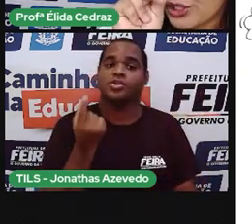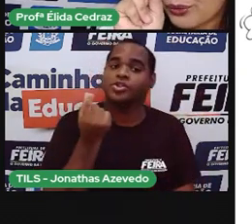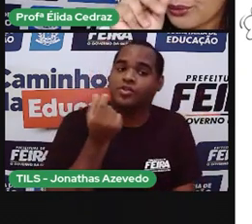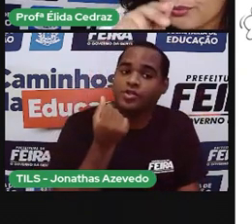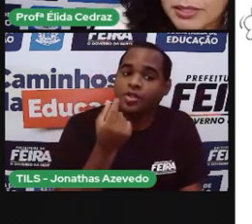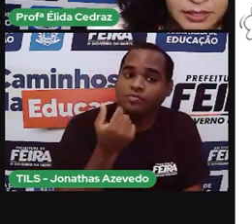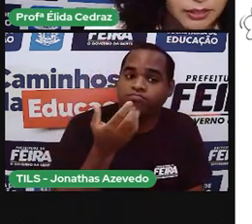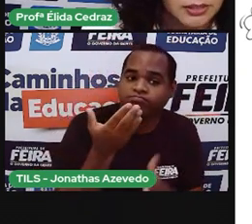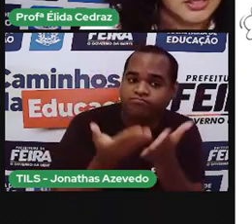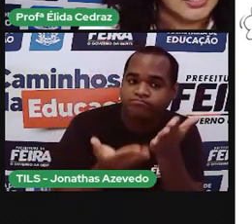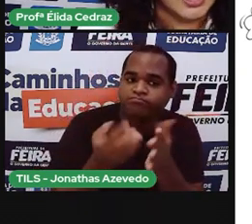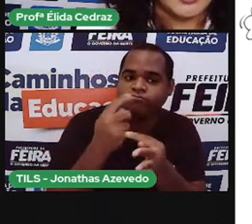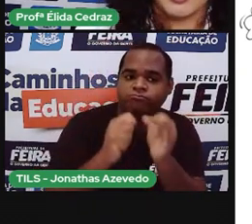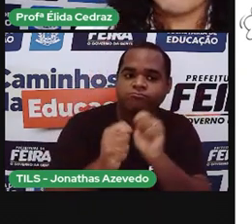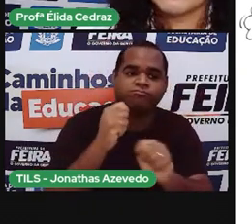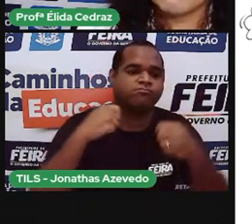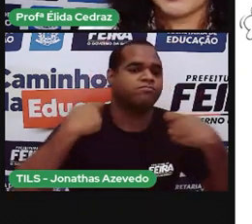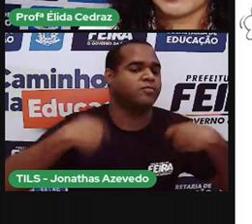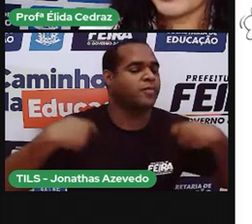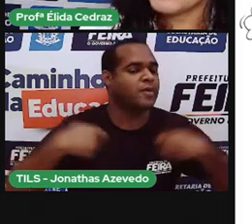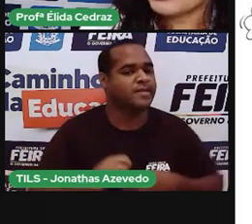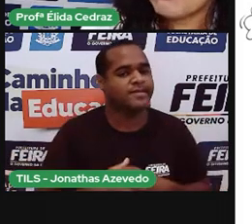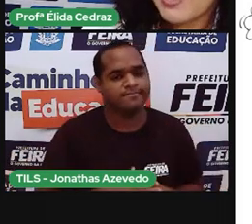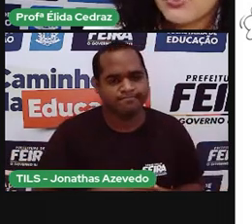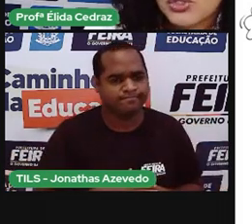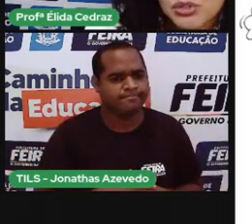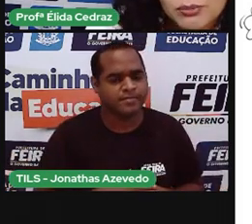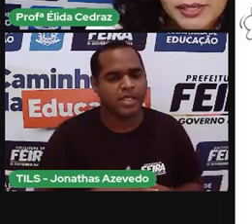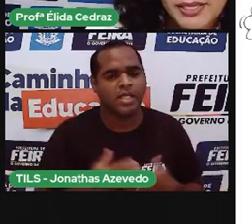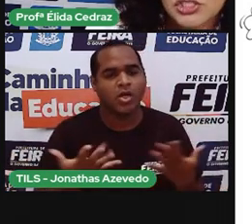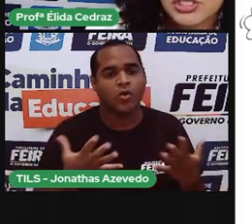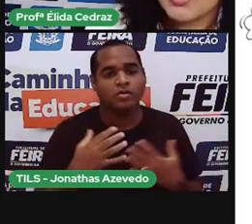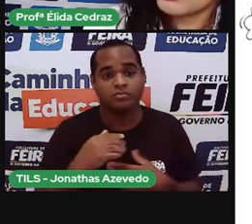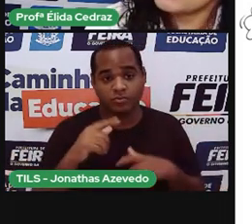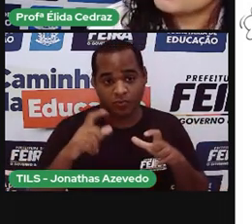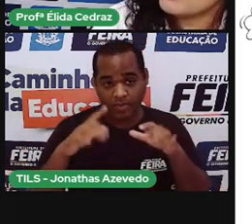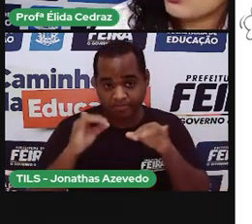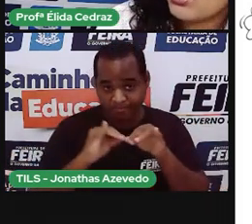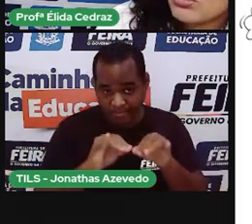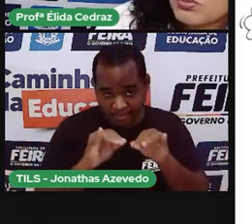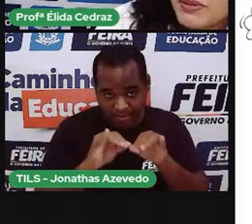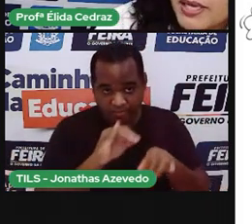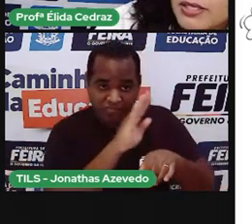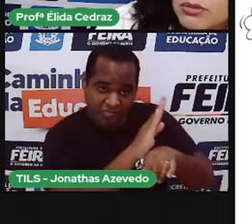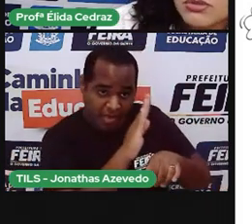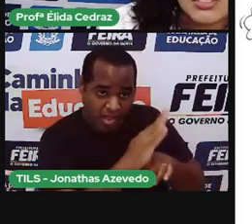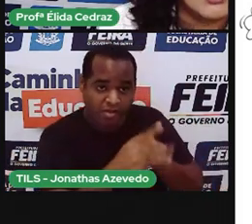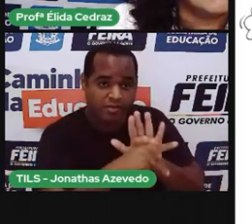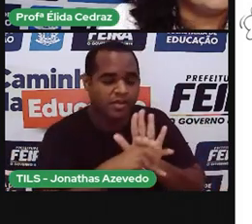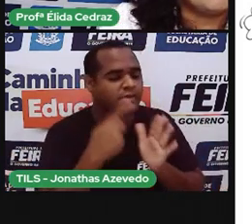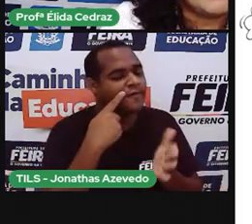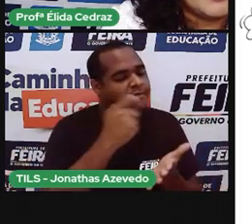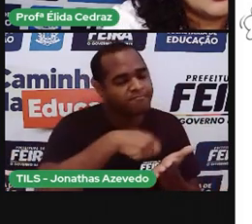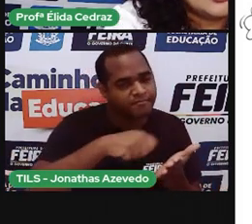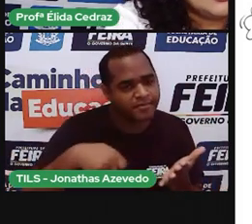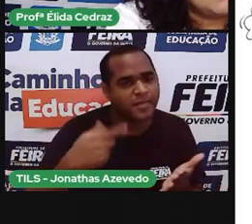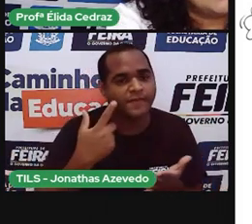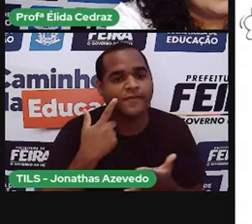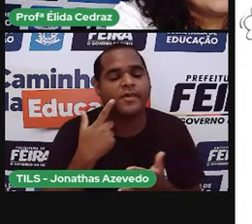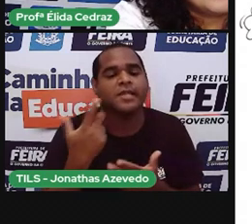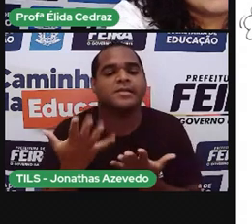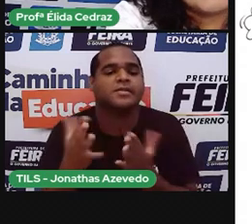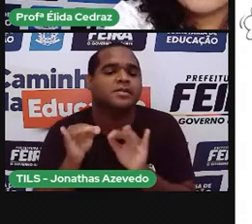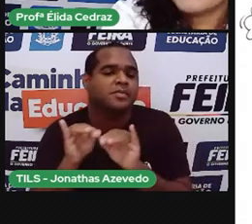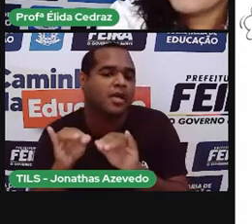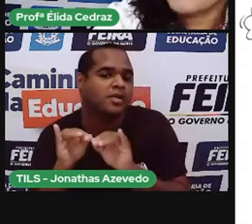na hora de economizar. Aí você fala: a gente vai hoje no mercadinho e a gente anota os preços do